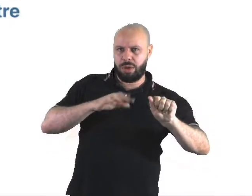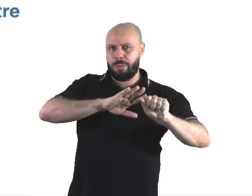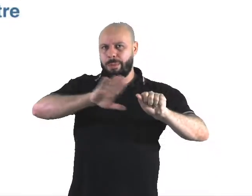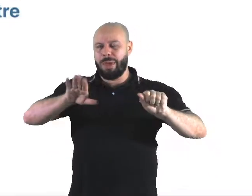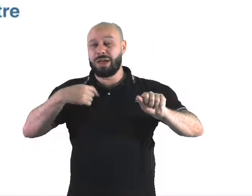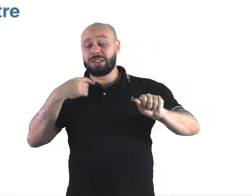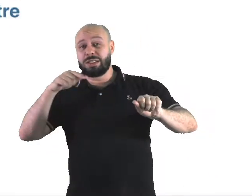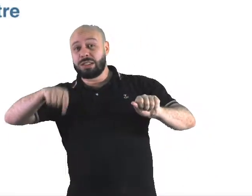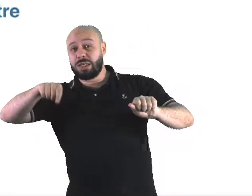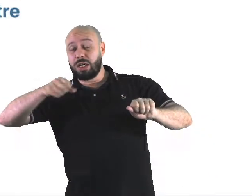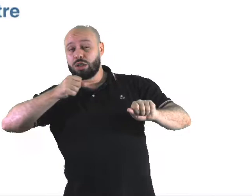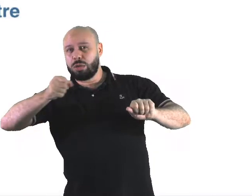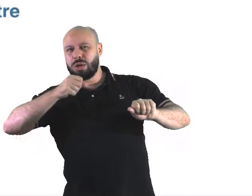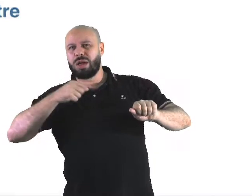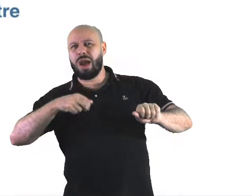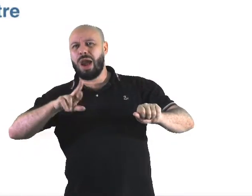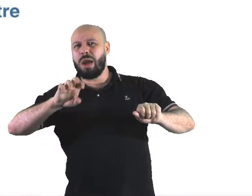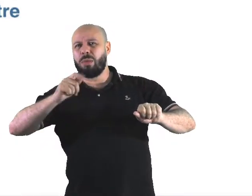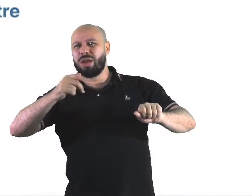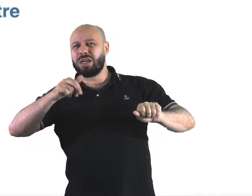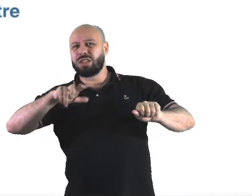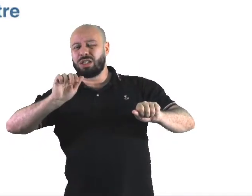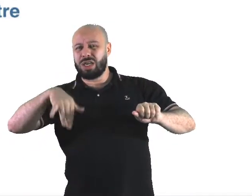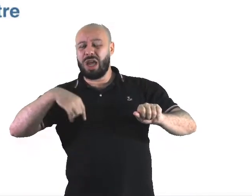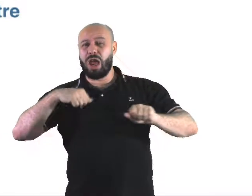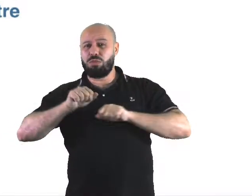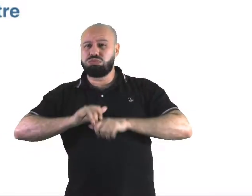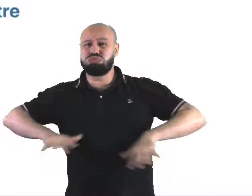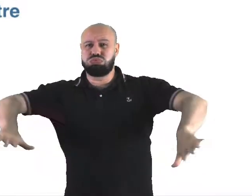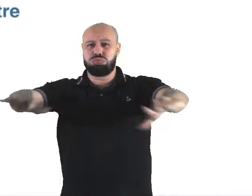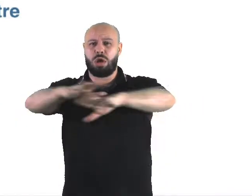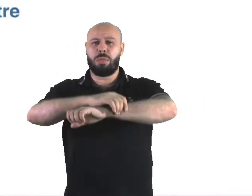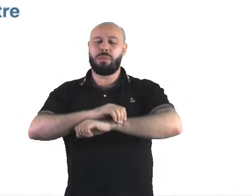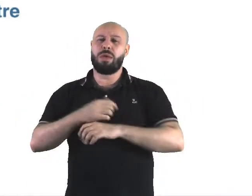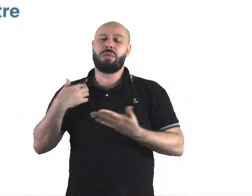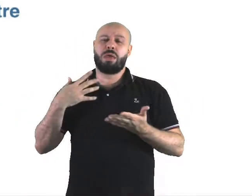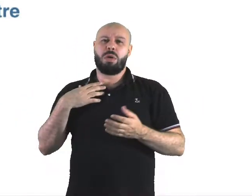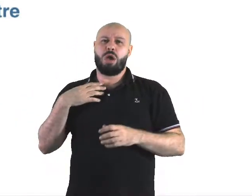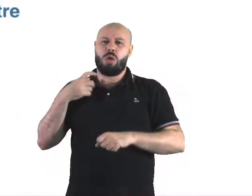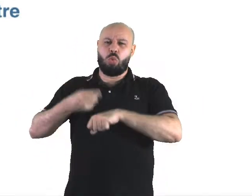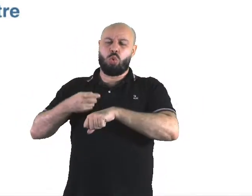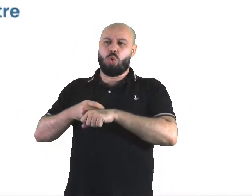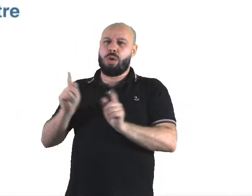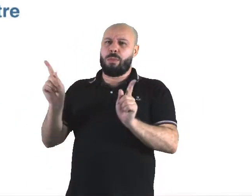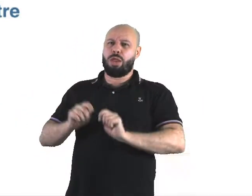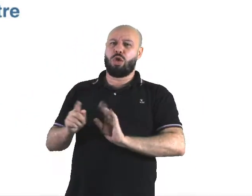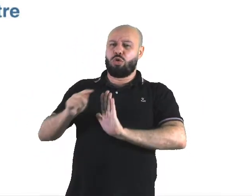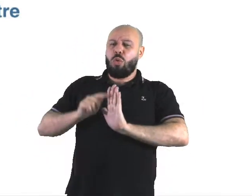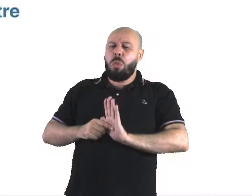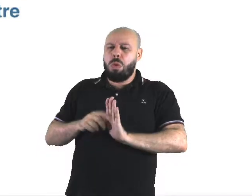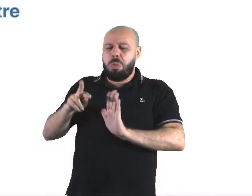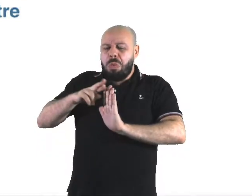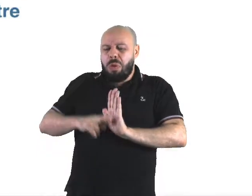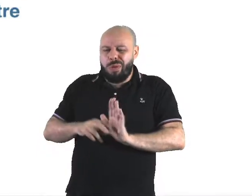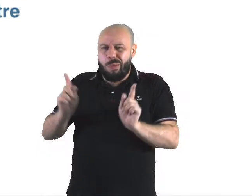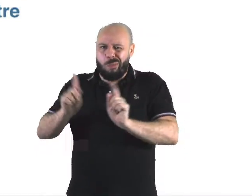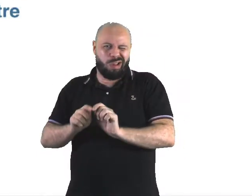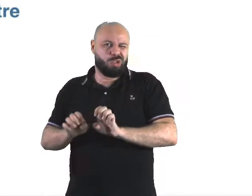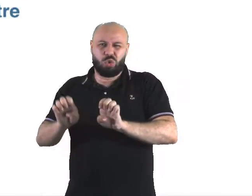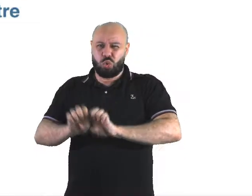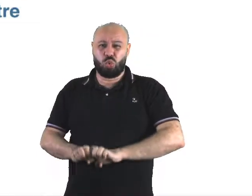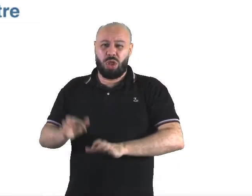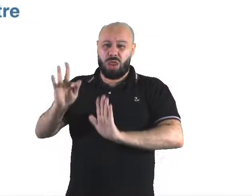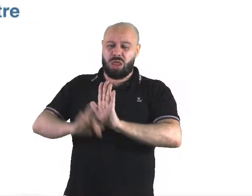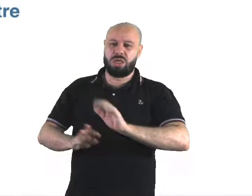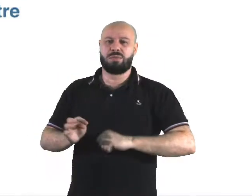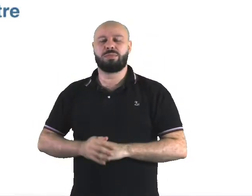da notícia, a reportagem é mais ampla e menos rígida a estrutura textual. Ela pode